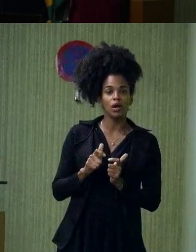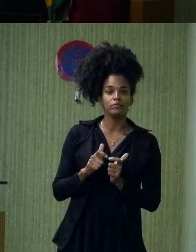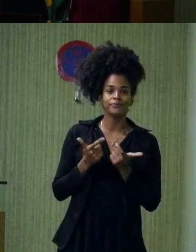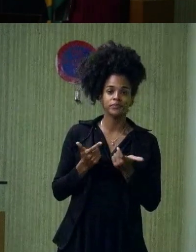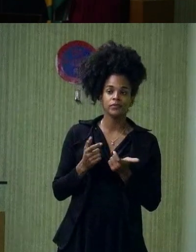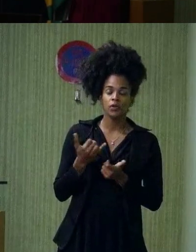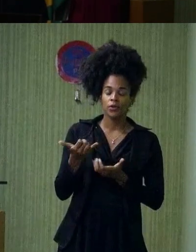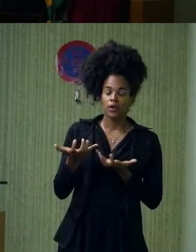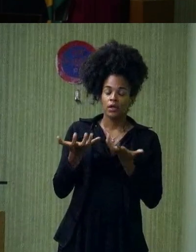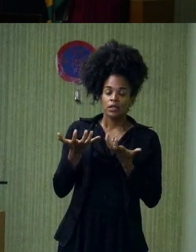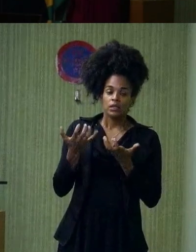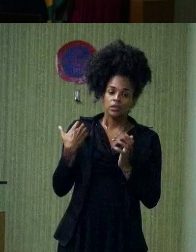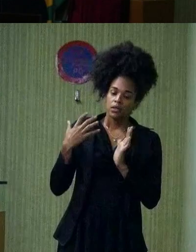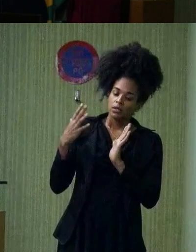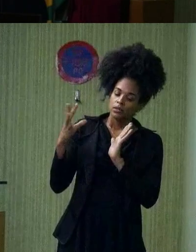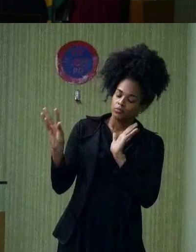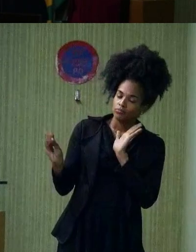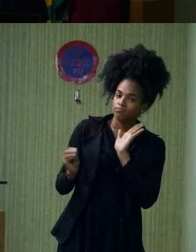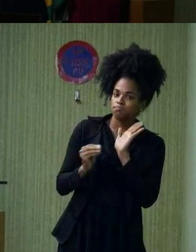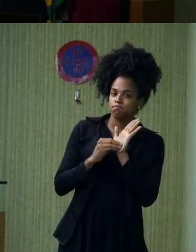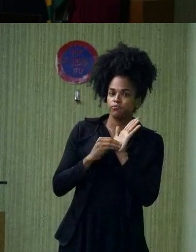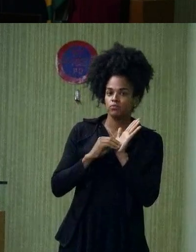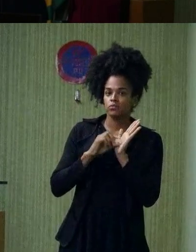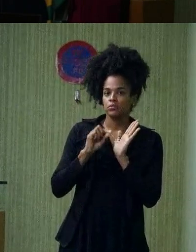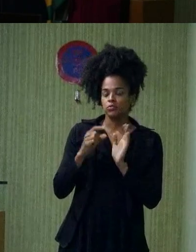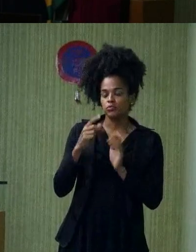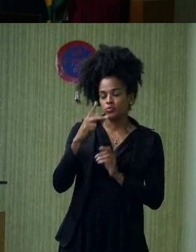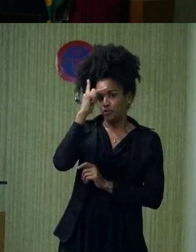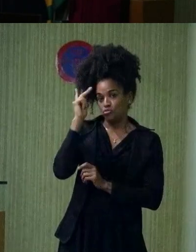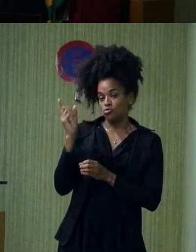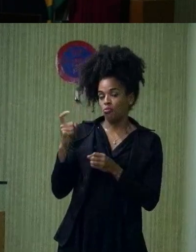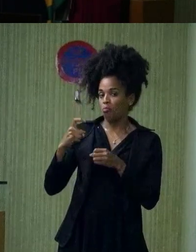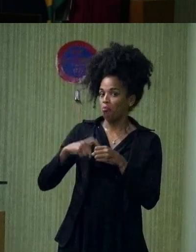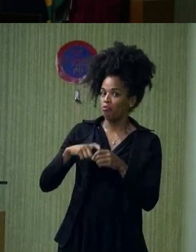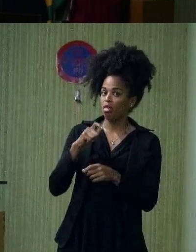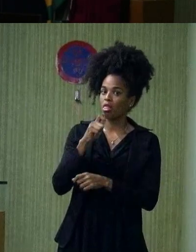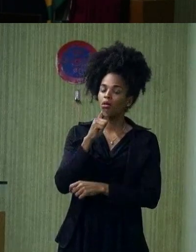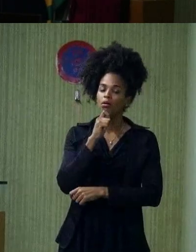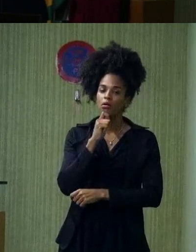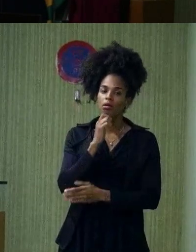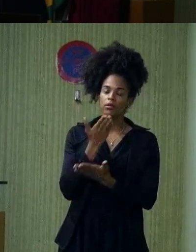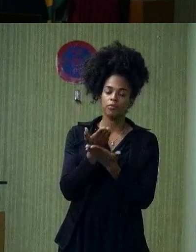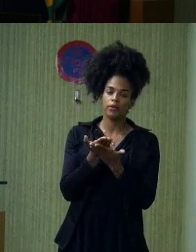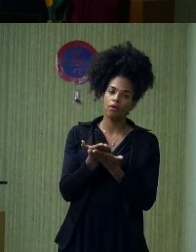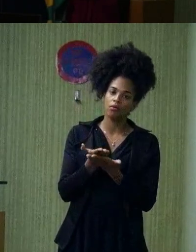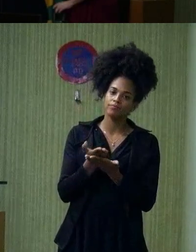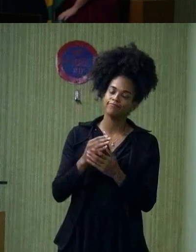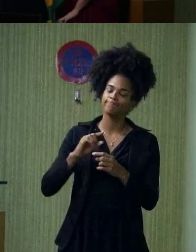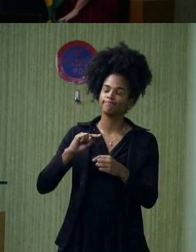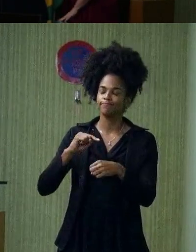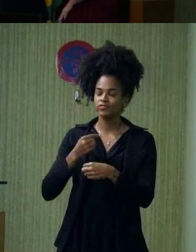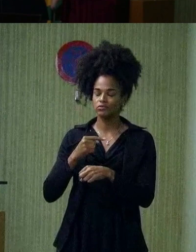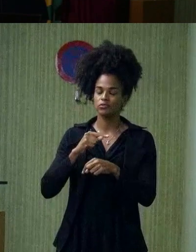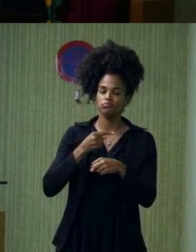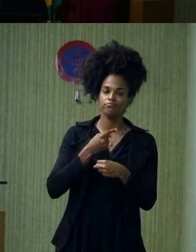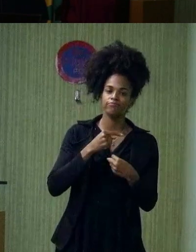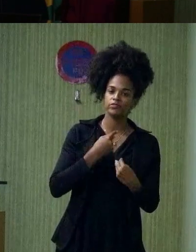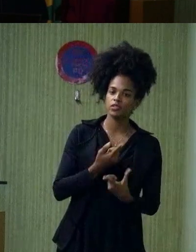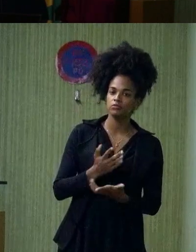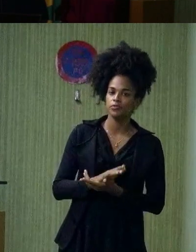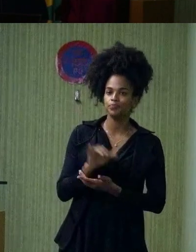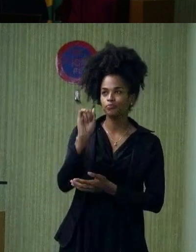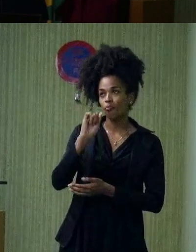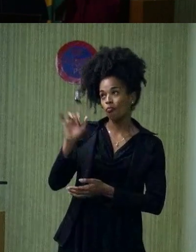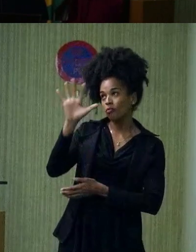número das pessoas que ainda não retornaram paraa aula e aí é o grande desafio né ali vocês veem outras imagens ali de como as